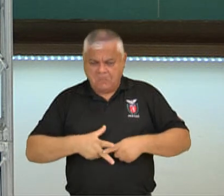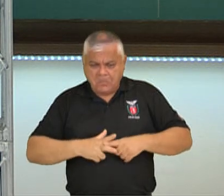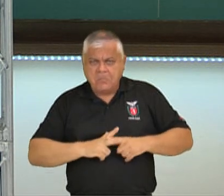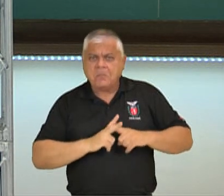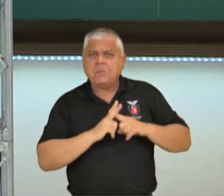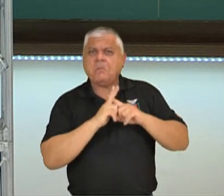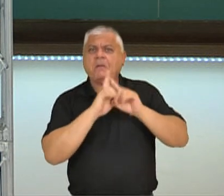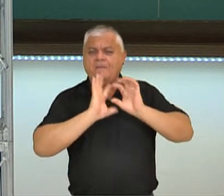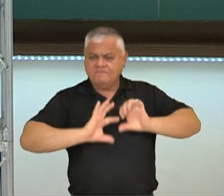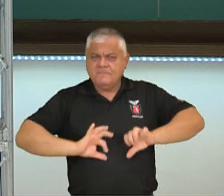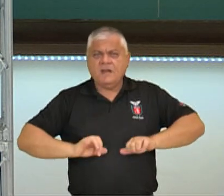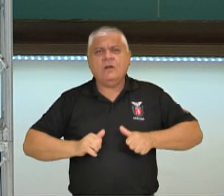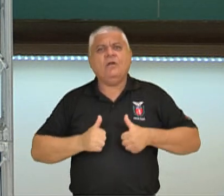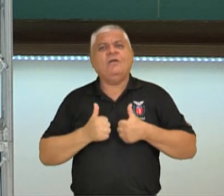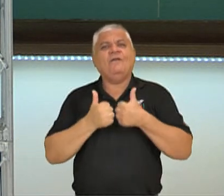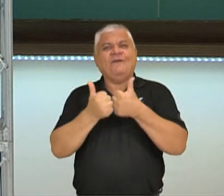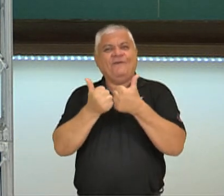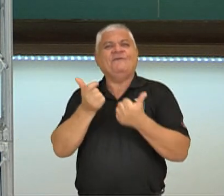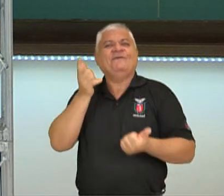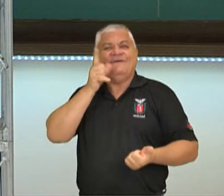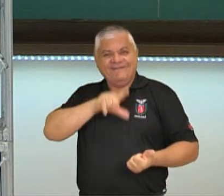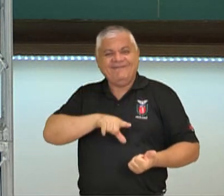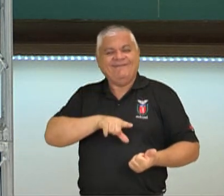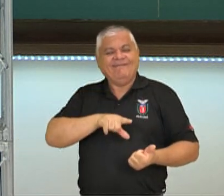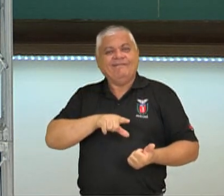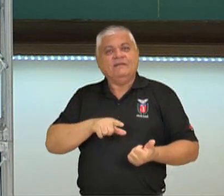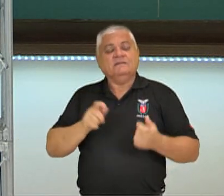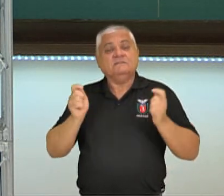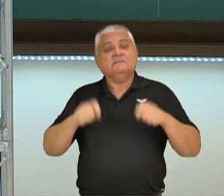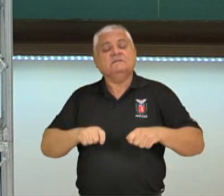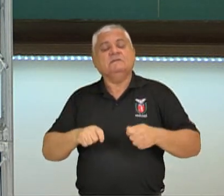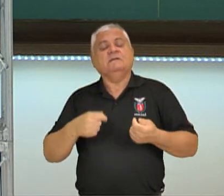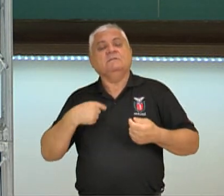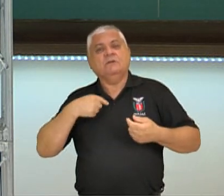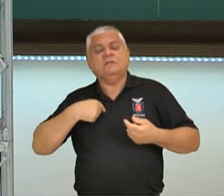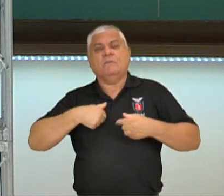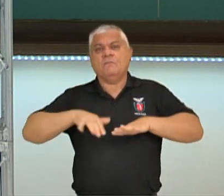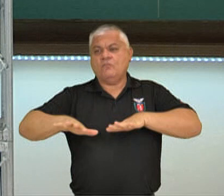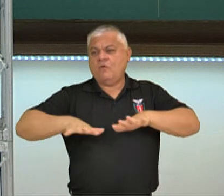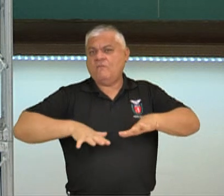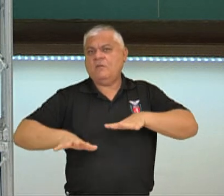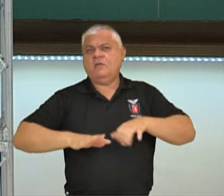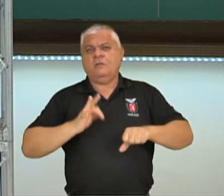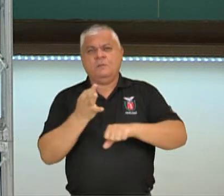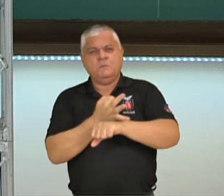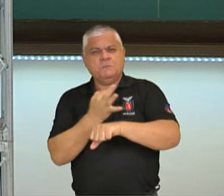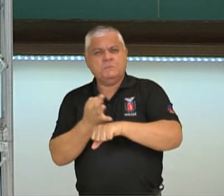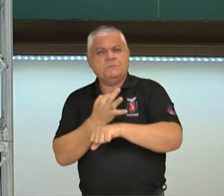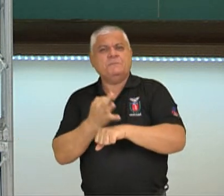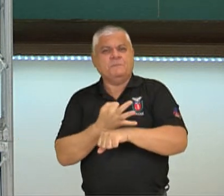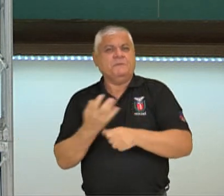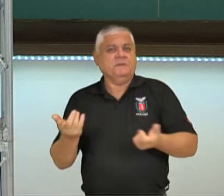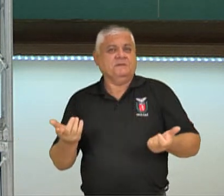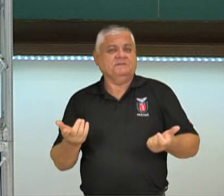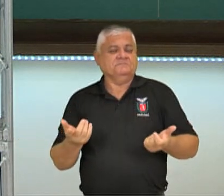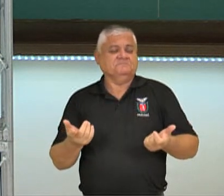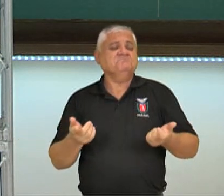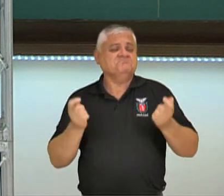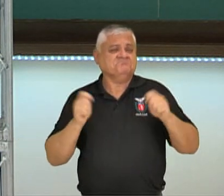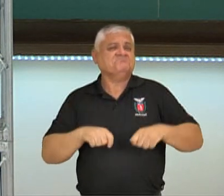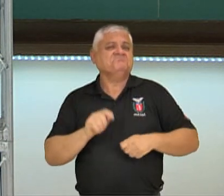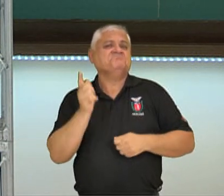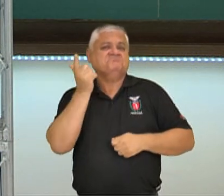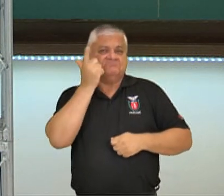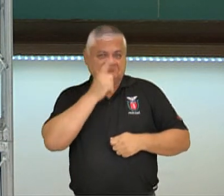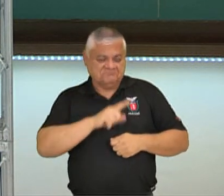condicionamento, se nós melhoramos o nosso condicionamento físico, a nossa condição de flexibilidade e de resistência, nós vamos